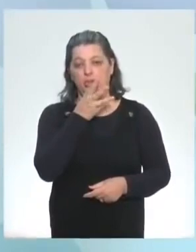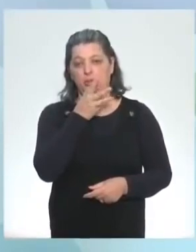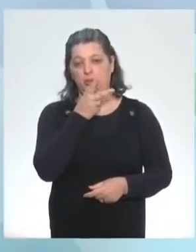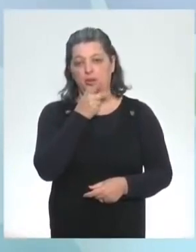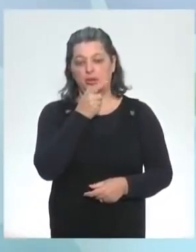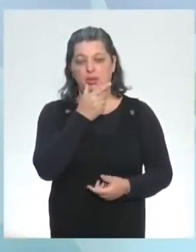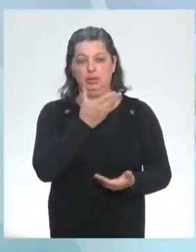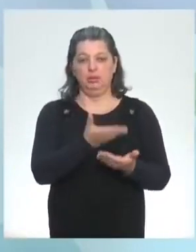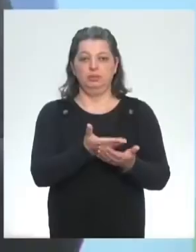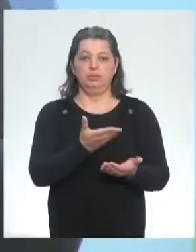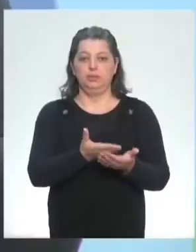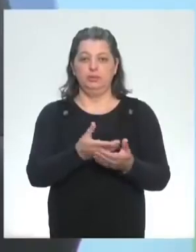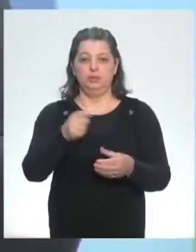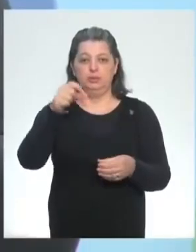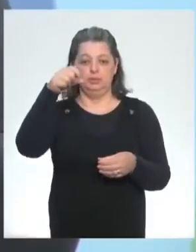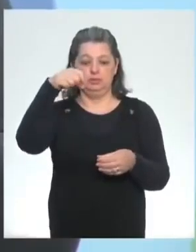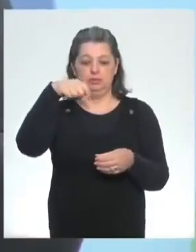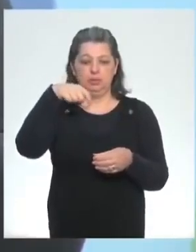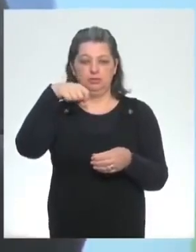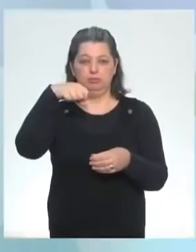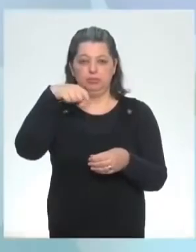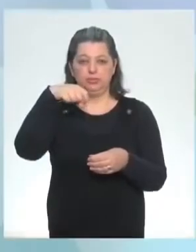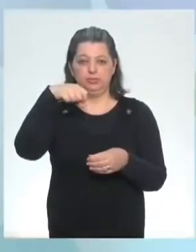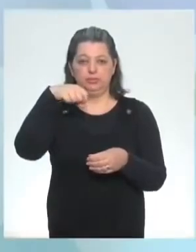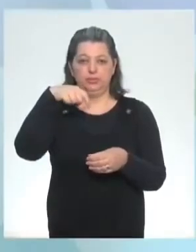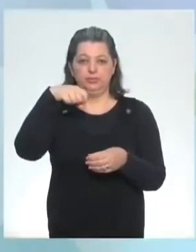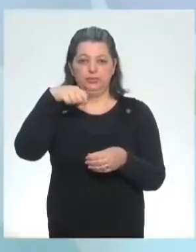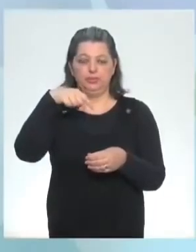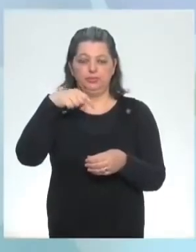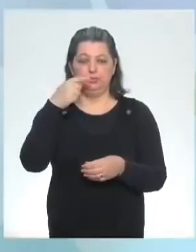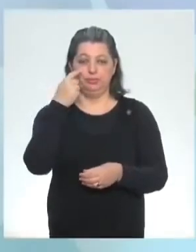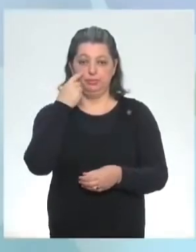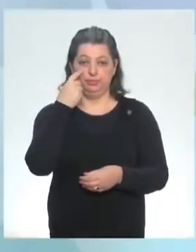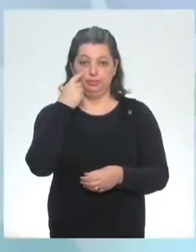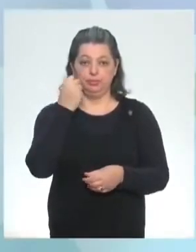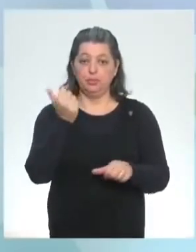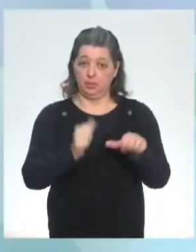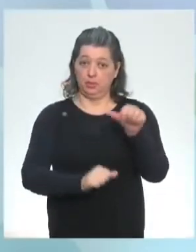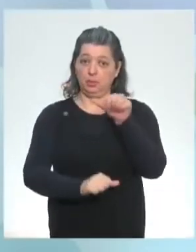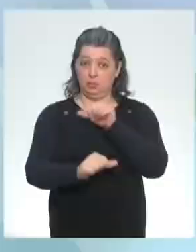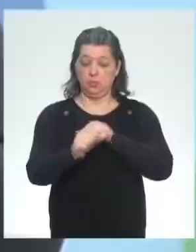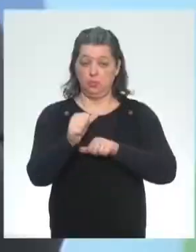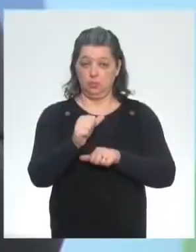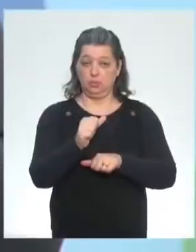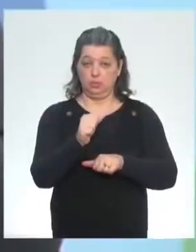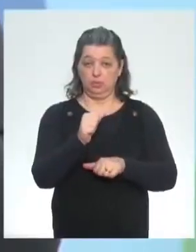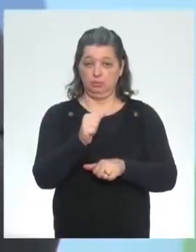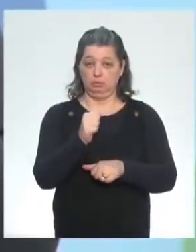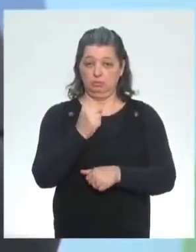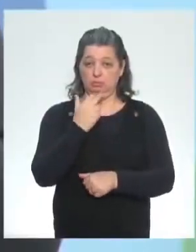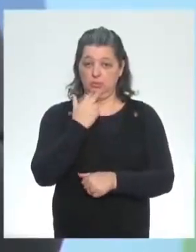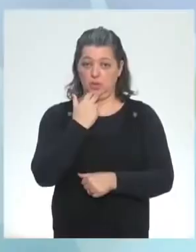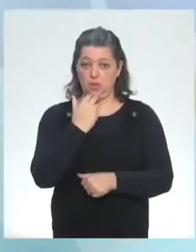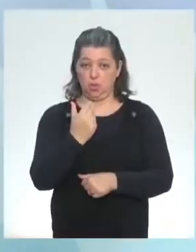aula colocando gotinhas. Só para vocês verem que muda de cor.